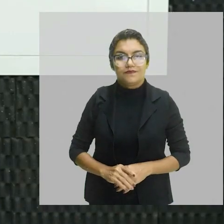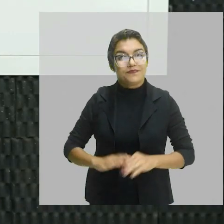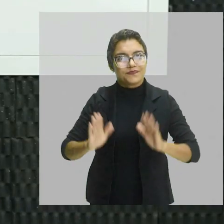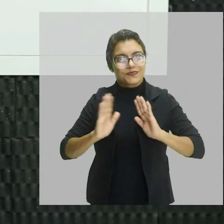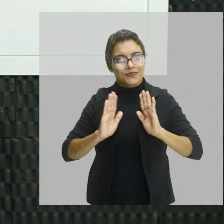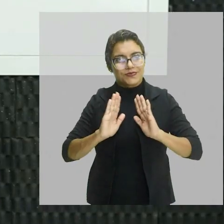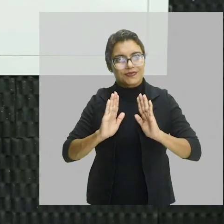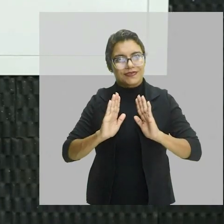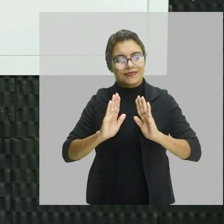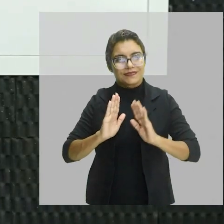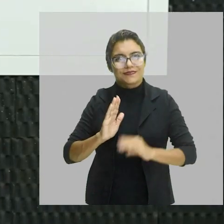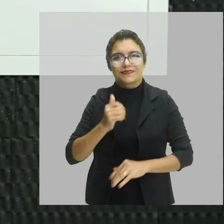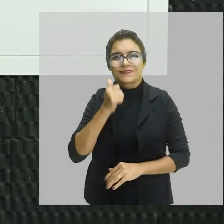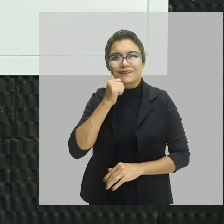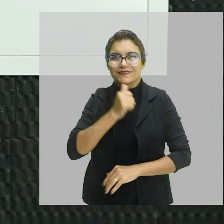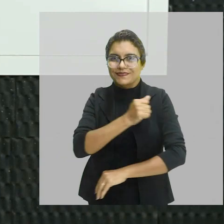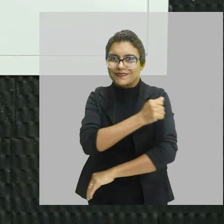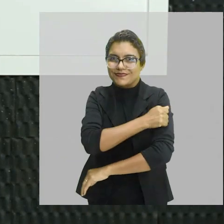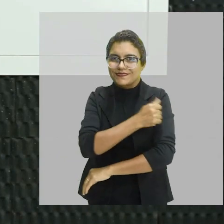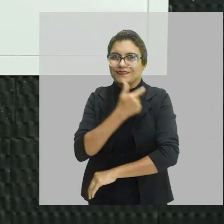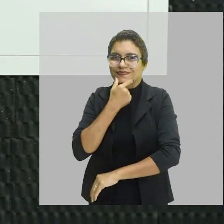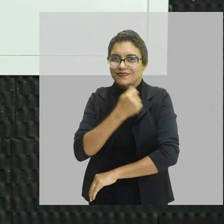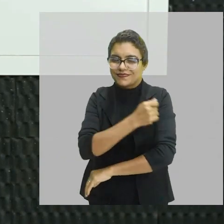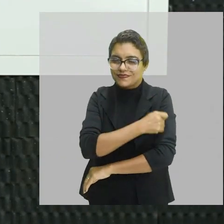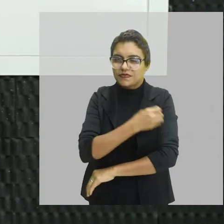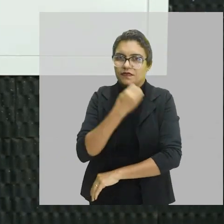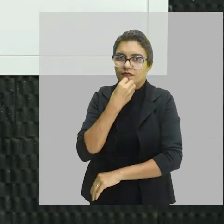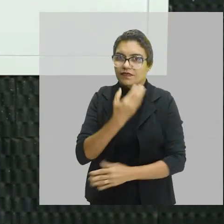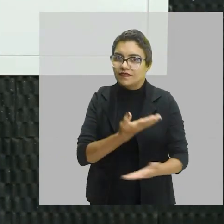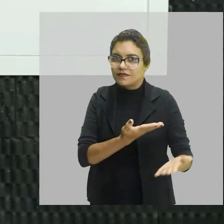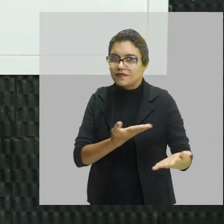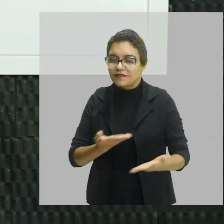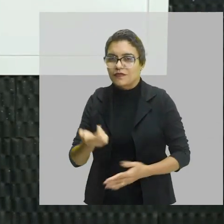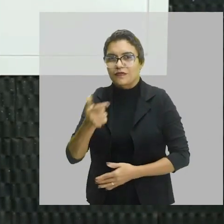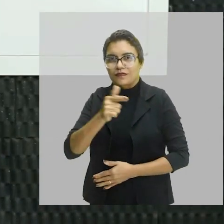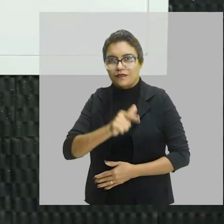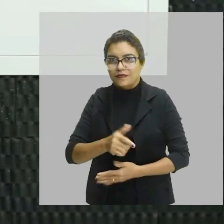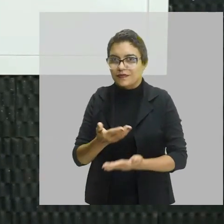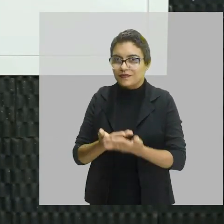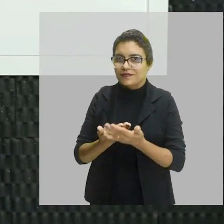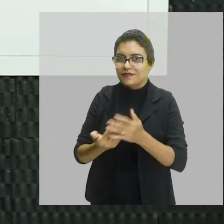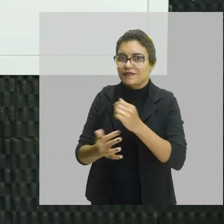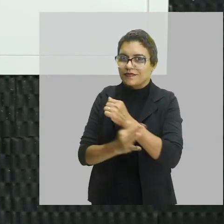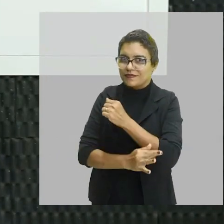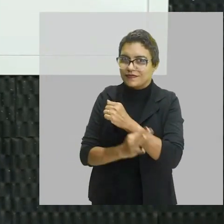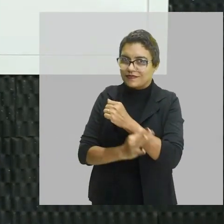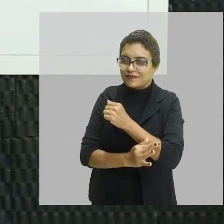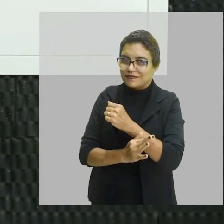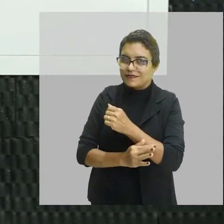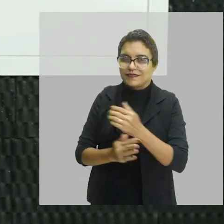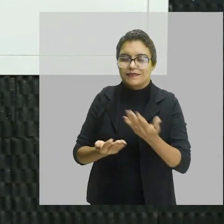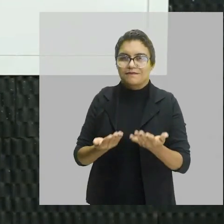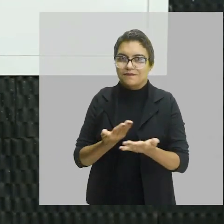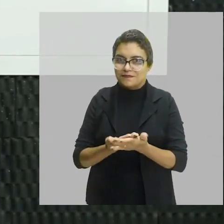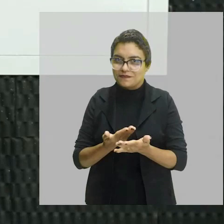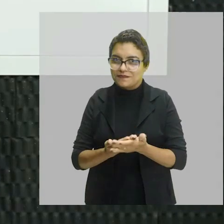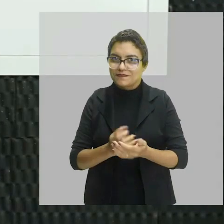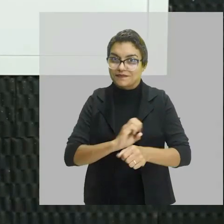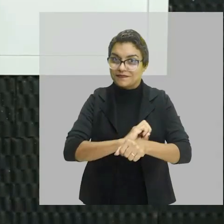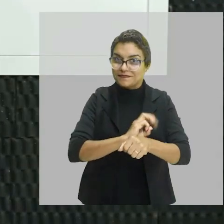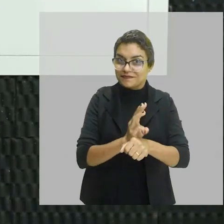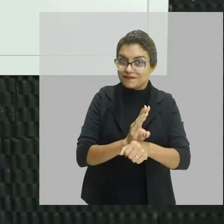Olá, aluna. Olá, aluno. Bem-vindo a mais uma aula de física, né? Aqui pelo preparatório Paz UEMA Enem. Ok? Aula de